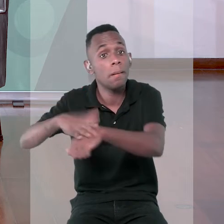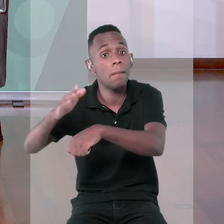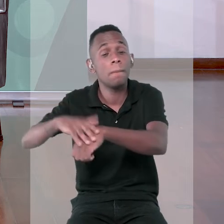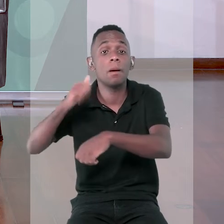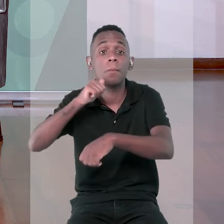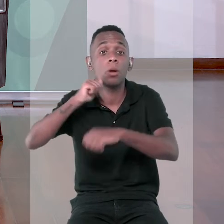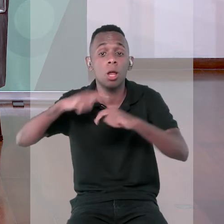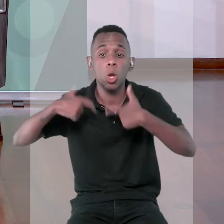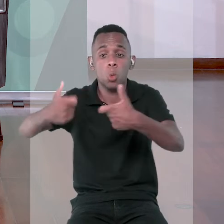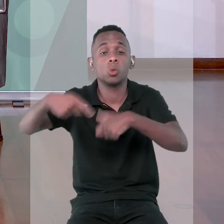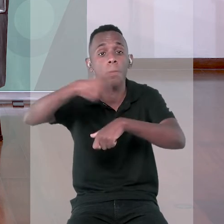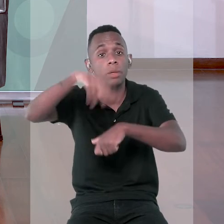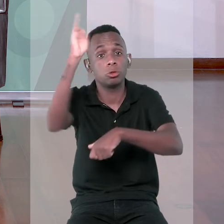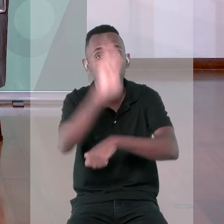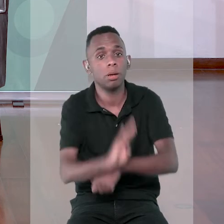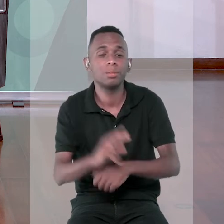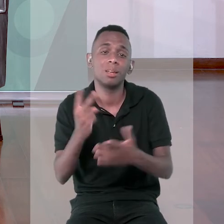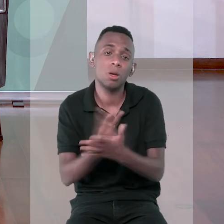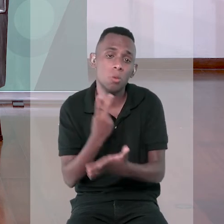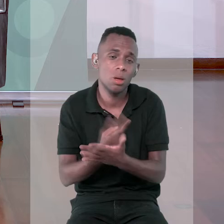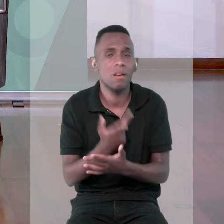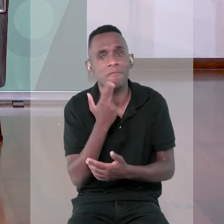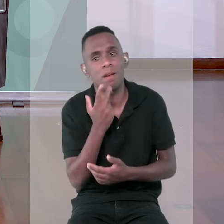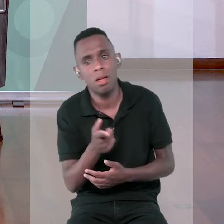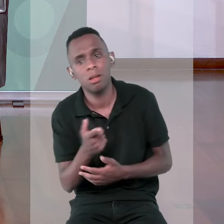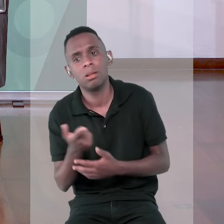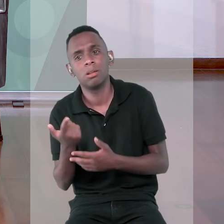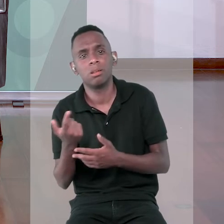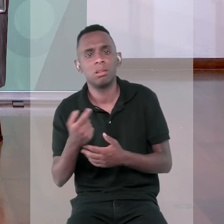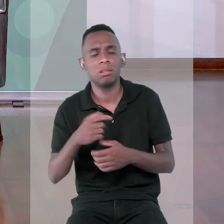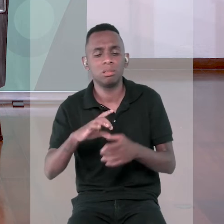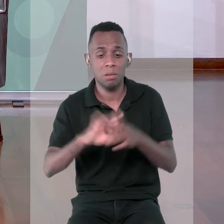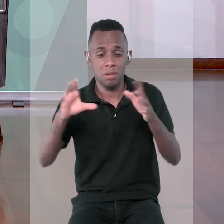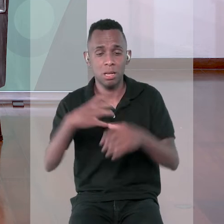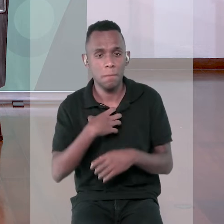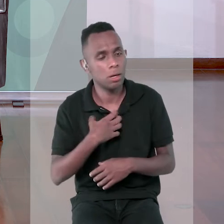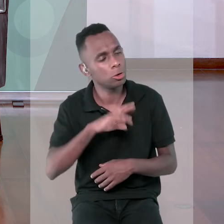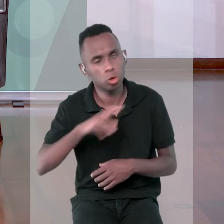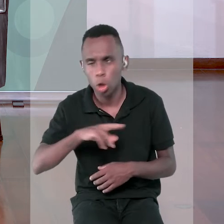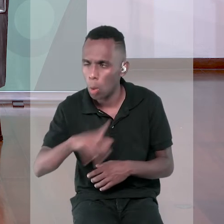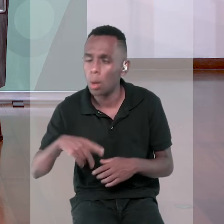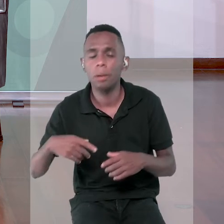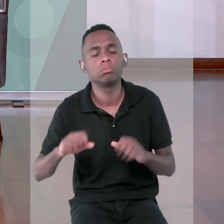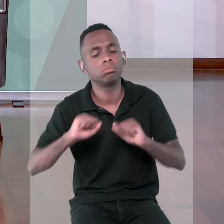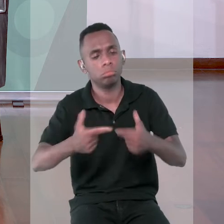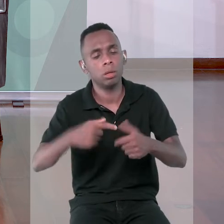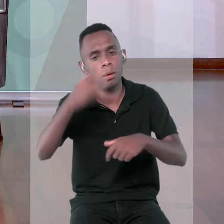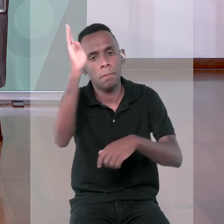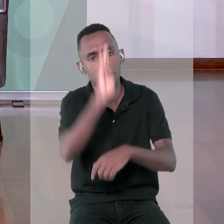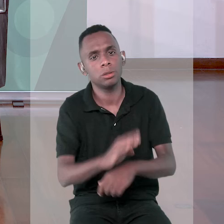pelo país. Por isso eu falo, é um erro falar que é a independência da Bahia. Não, os baianos lutaram pelo país.